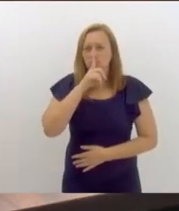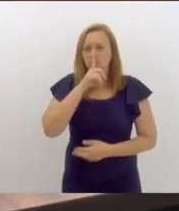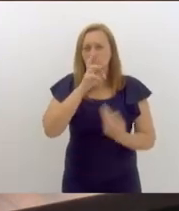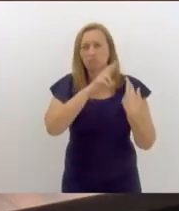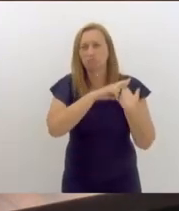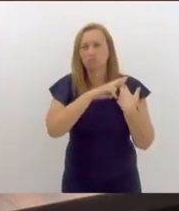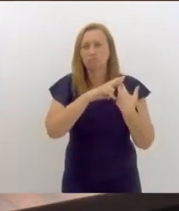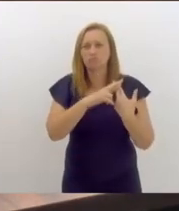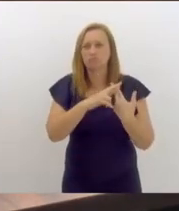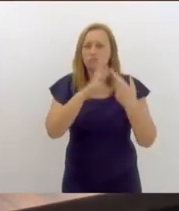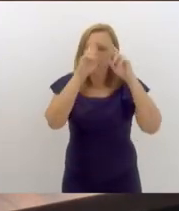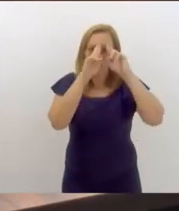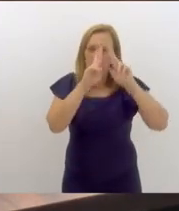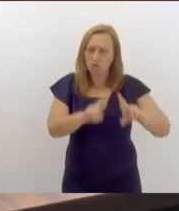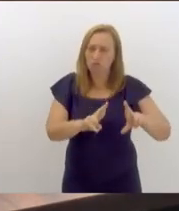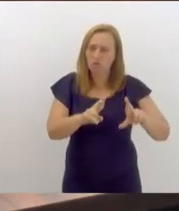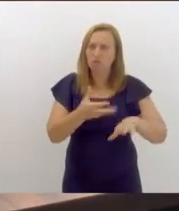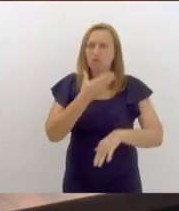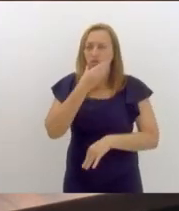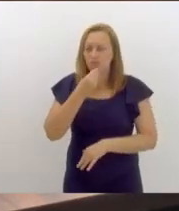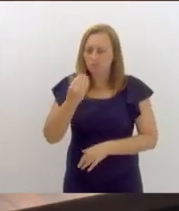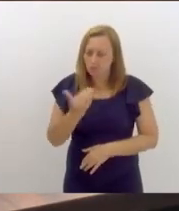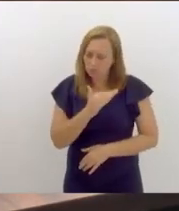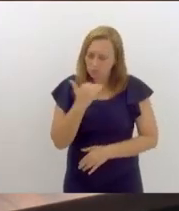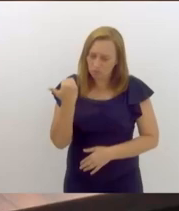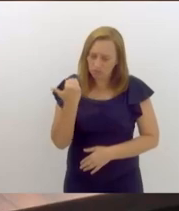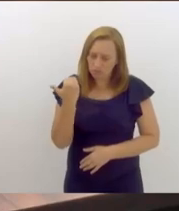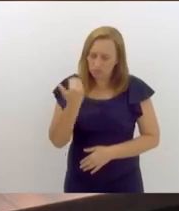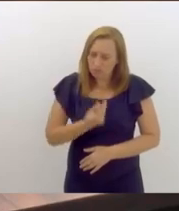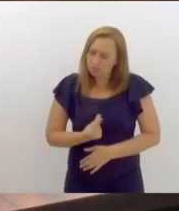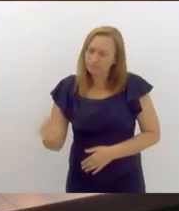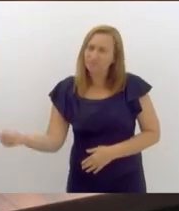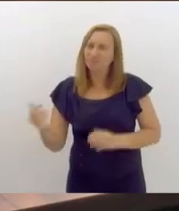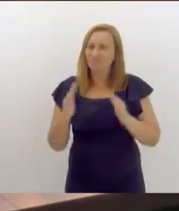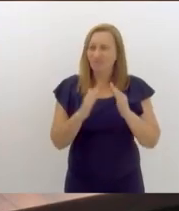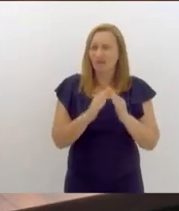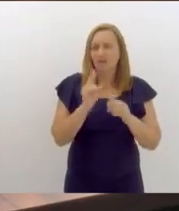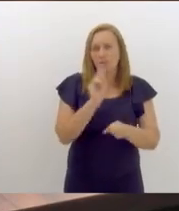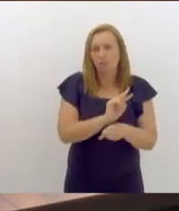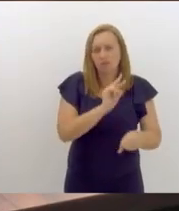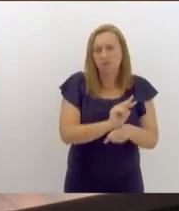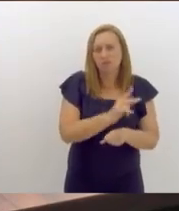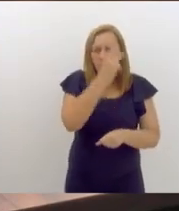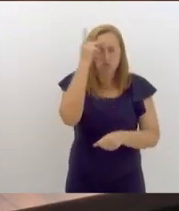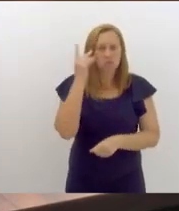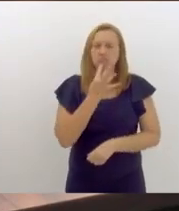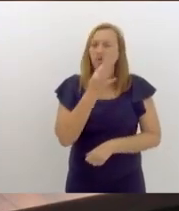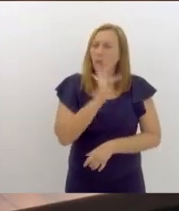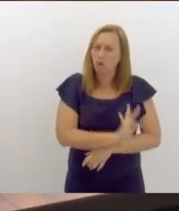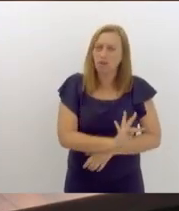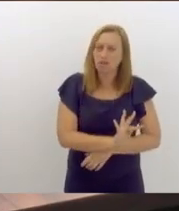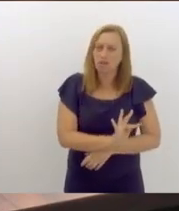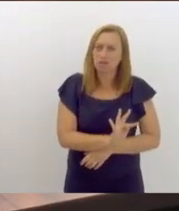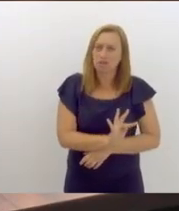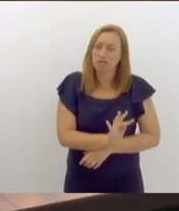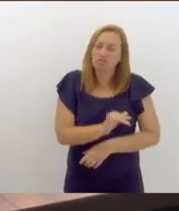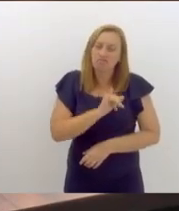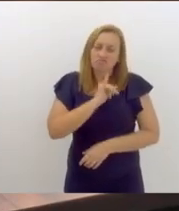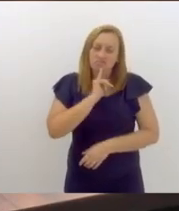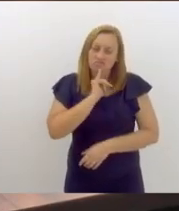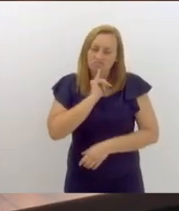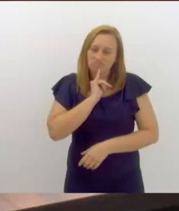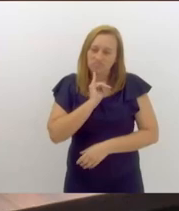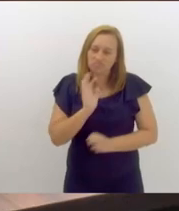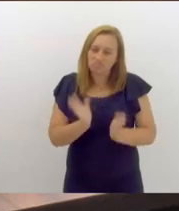esses homens que perderam sua vida que saíram de casa realmente para proteger pessoas que nem conhece e que infelizmente